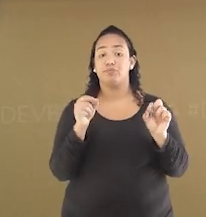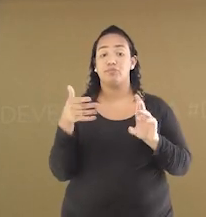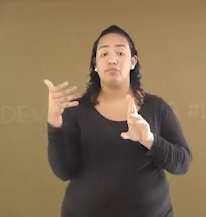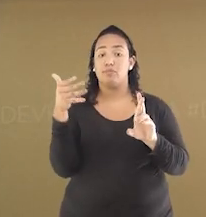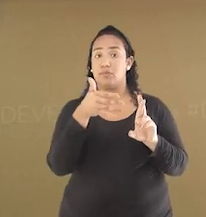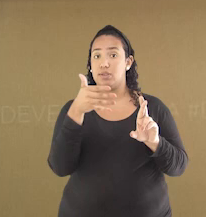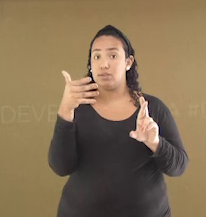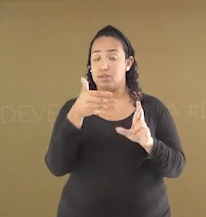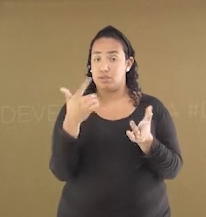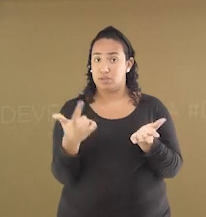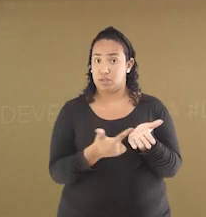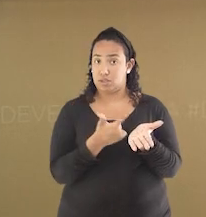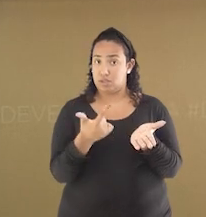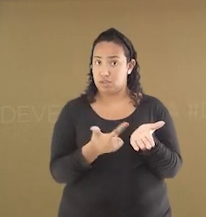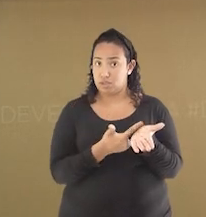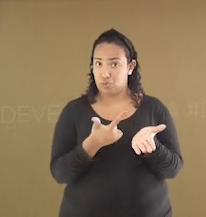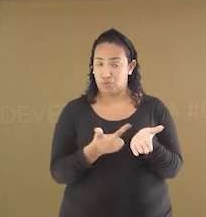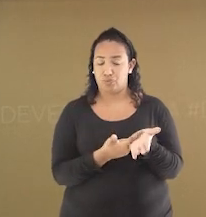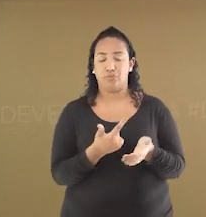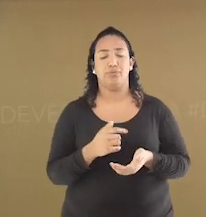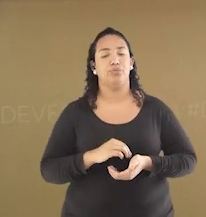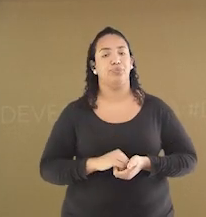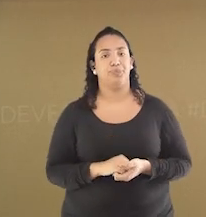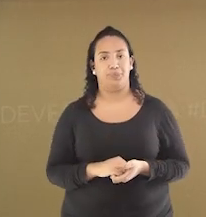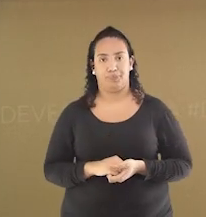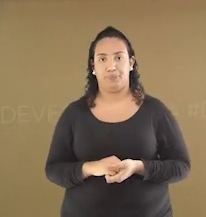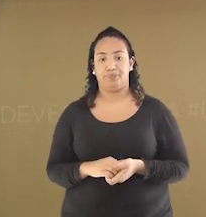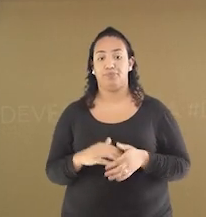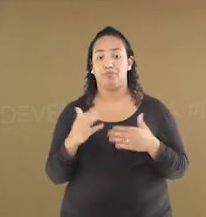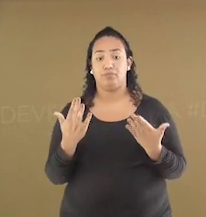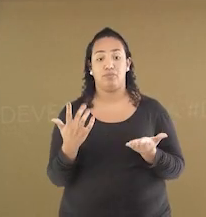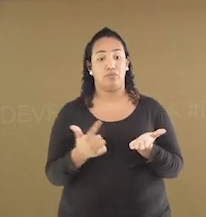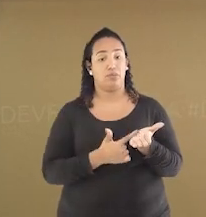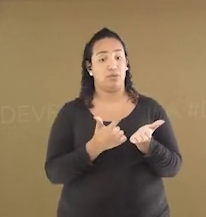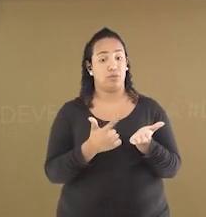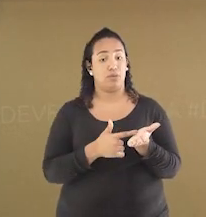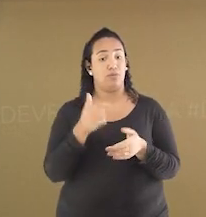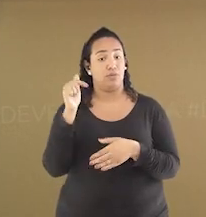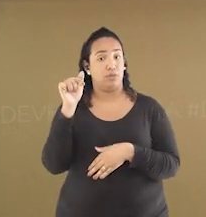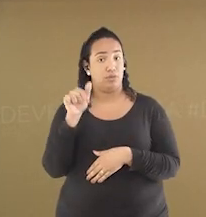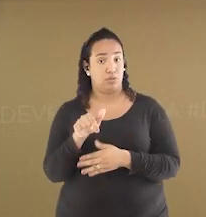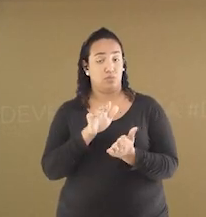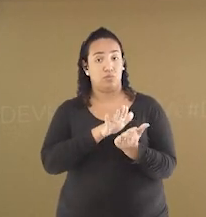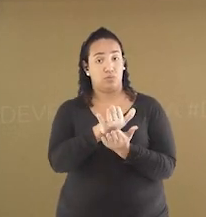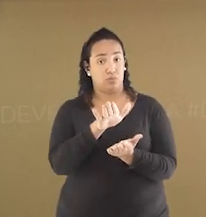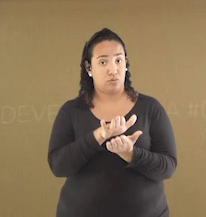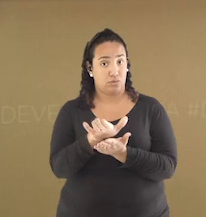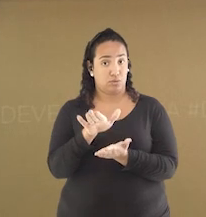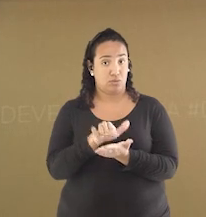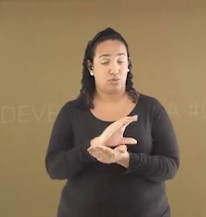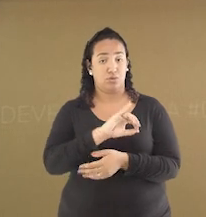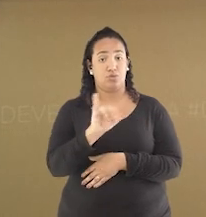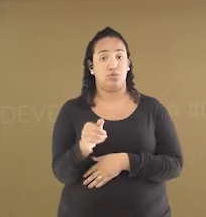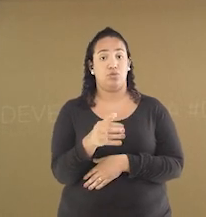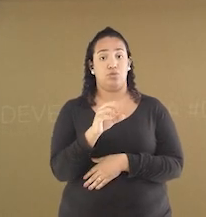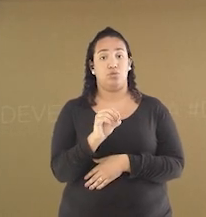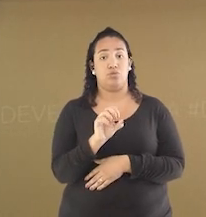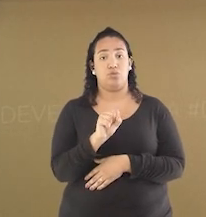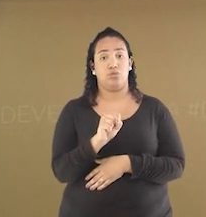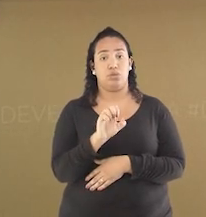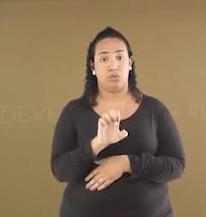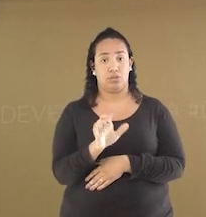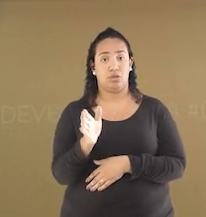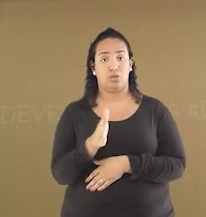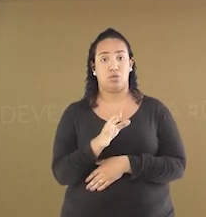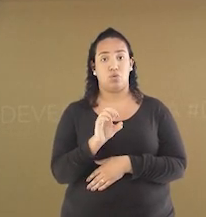é a referência bibliográfica da obra. Esse livro foi editado pela editora